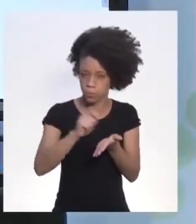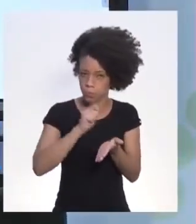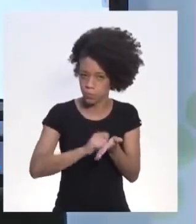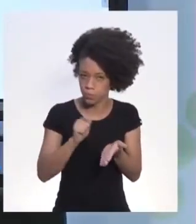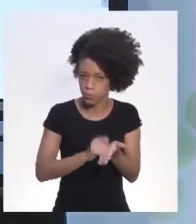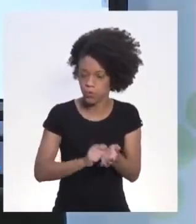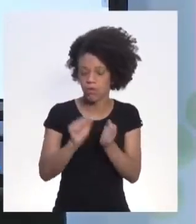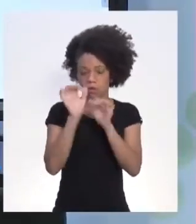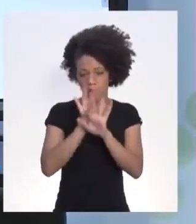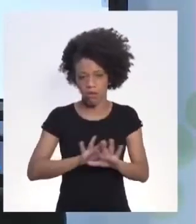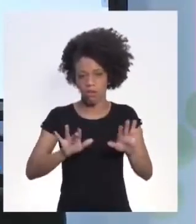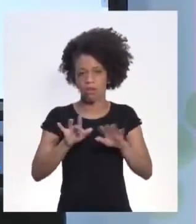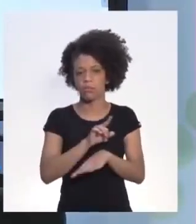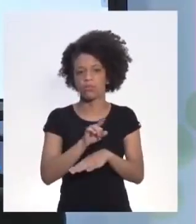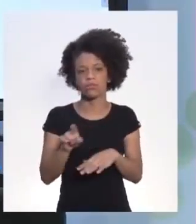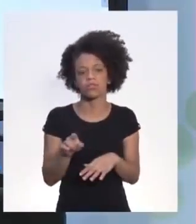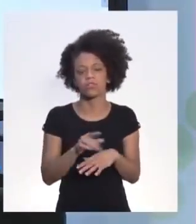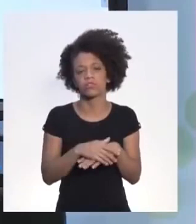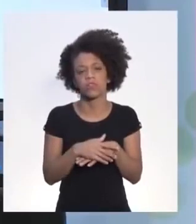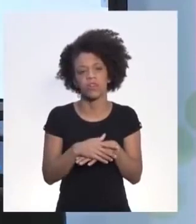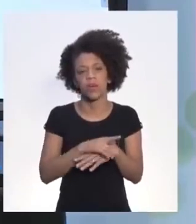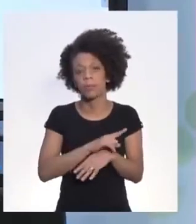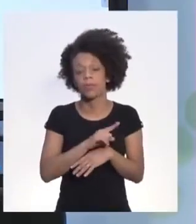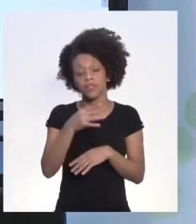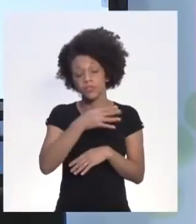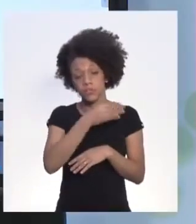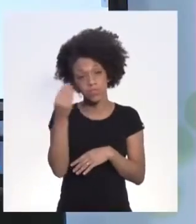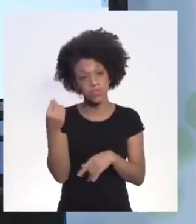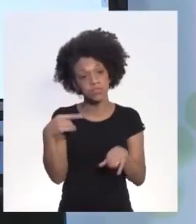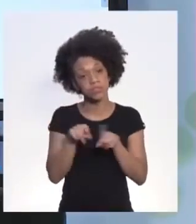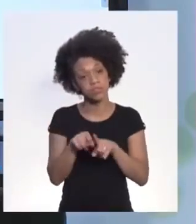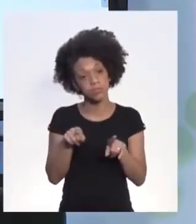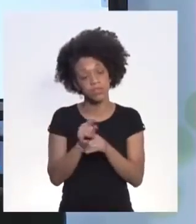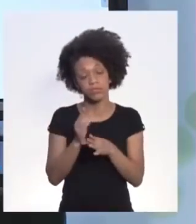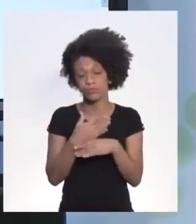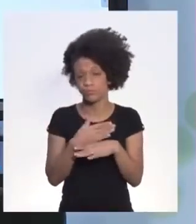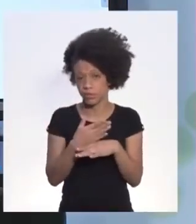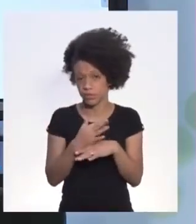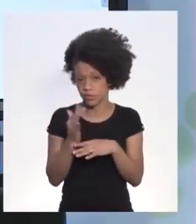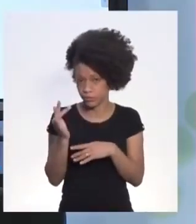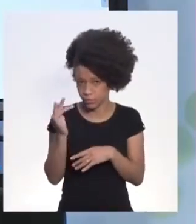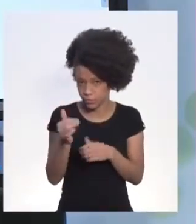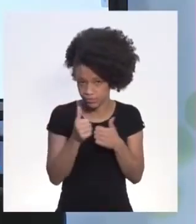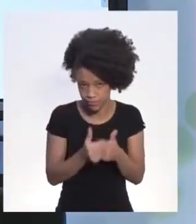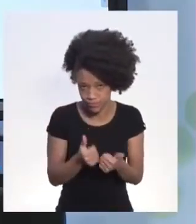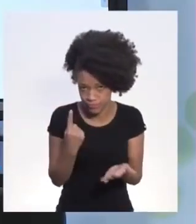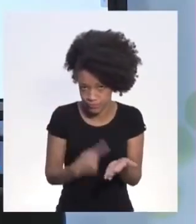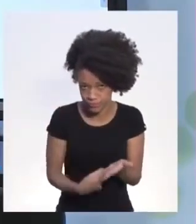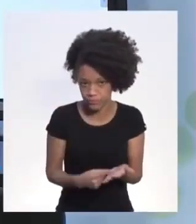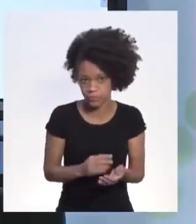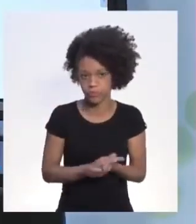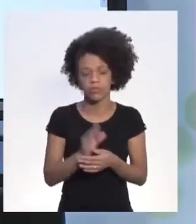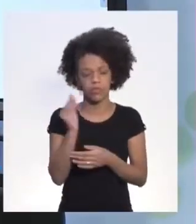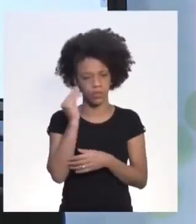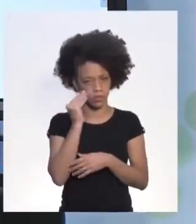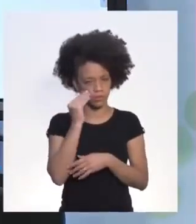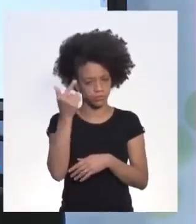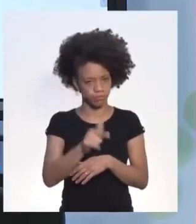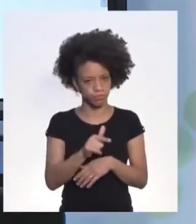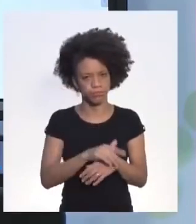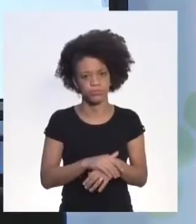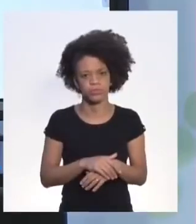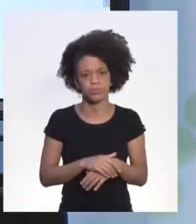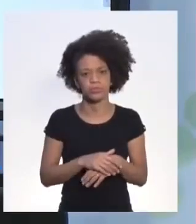bem claro aí para vocês não esquecerem, também não se perderem futuramente, beleza? Vamos tentar mais uma vez aí,